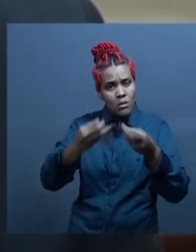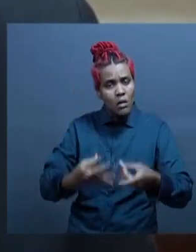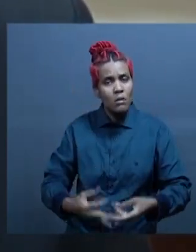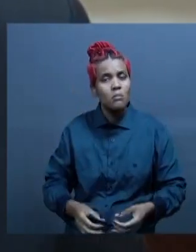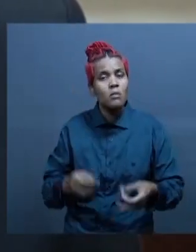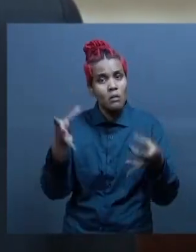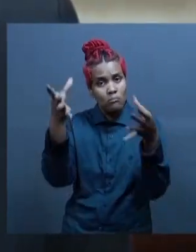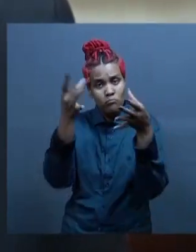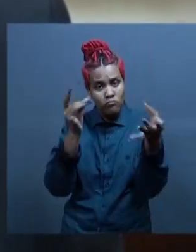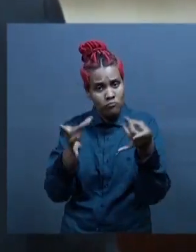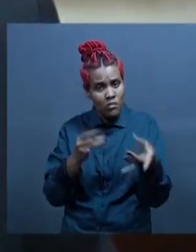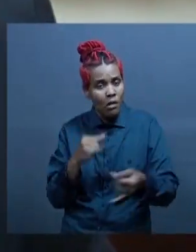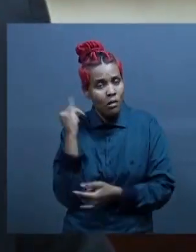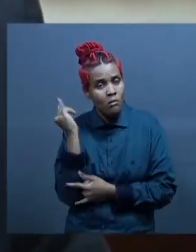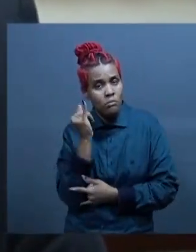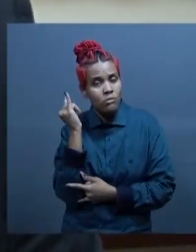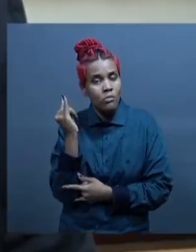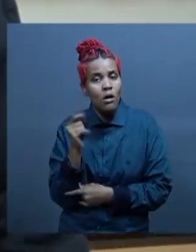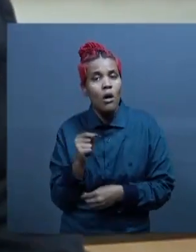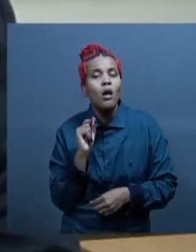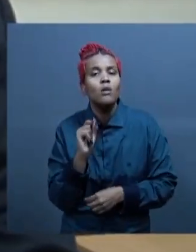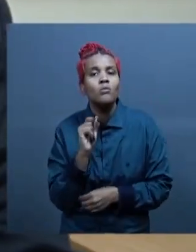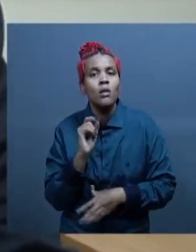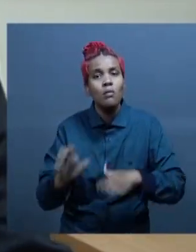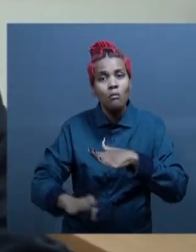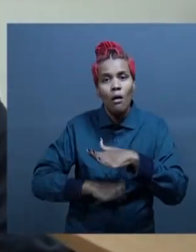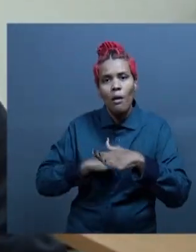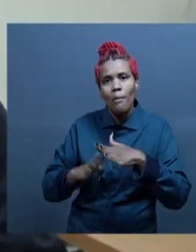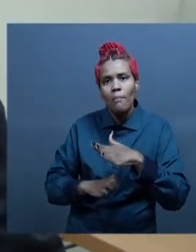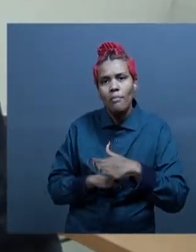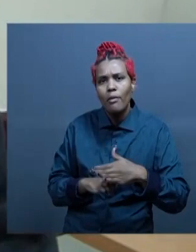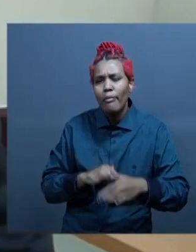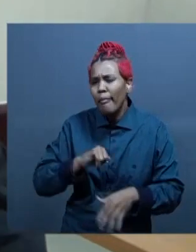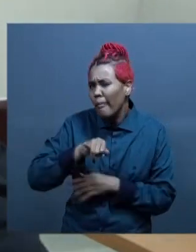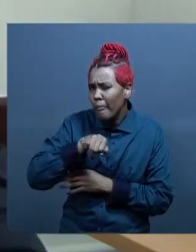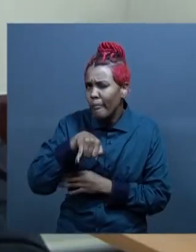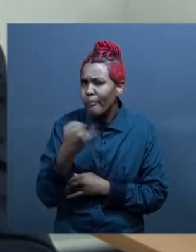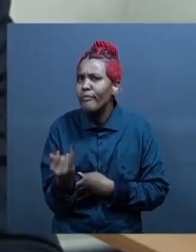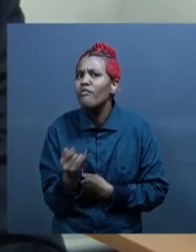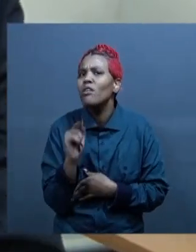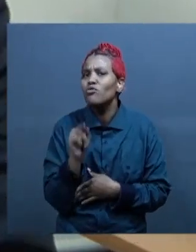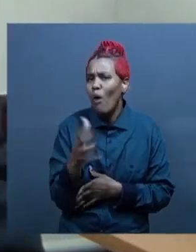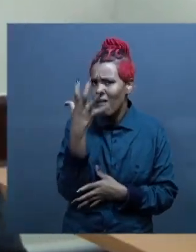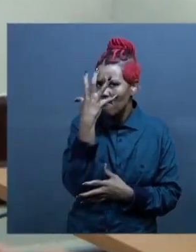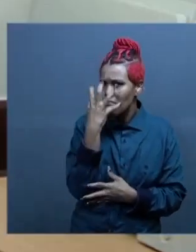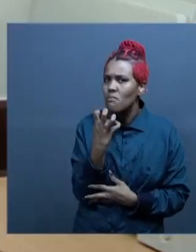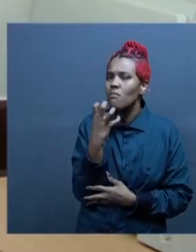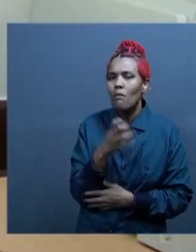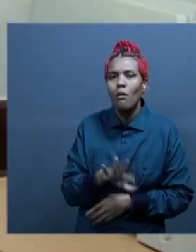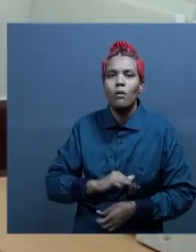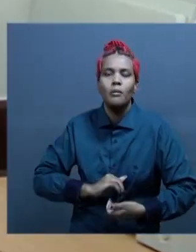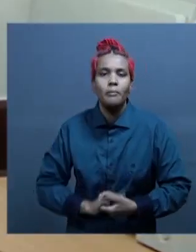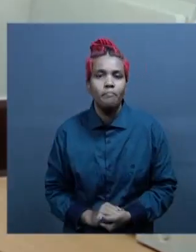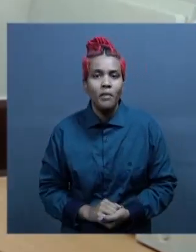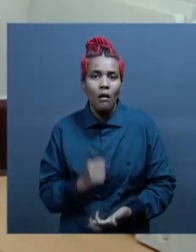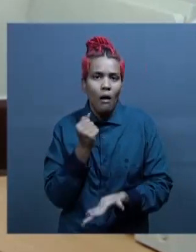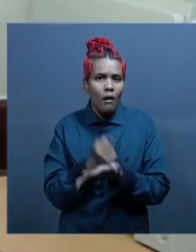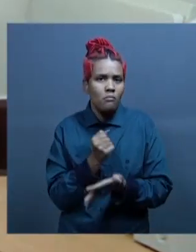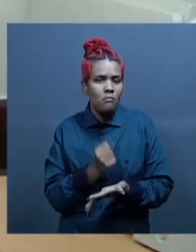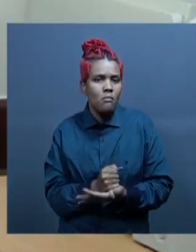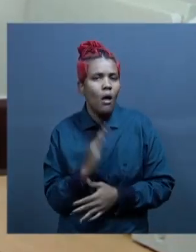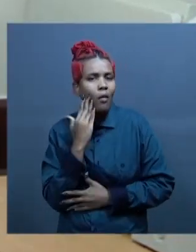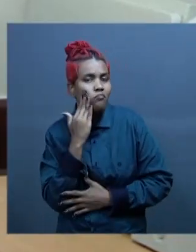deve ficar atento é sobre as empresas que possam se aproveitar de causa sérias do momento as marcas têm compreendido